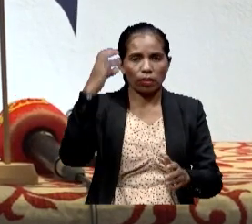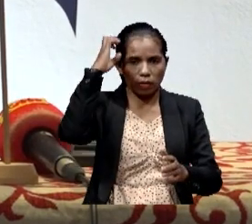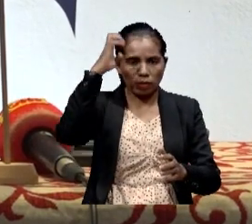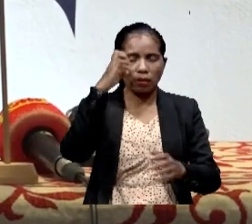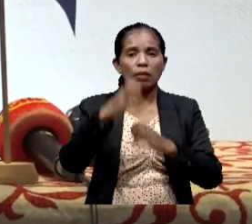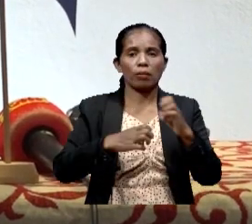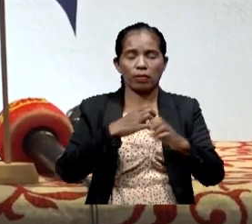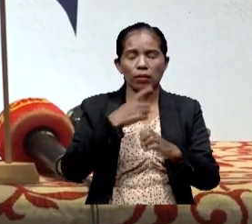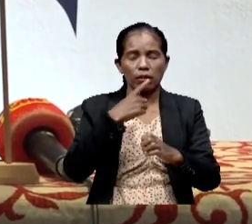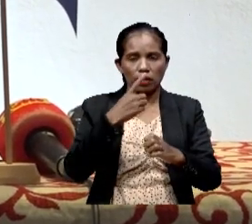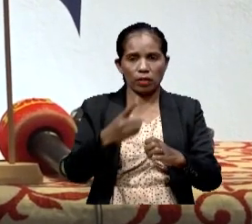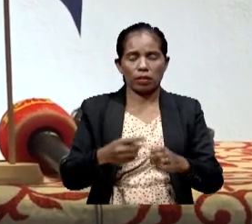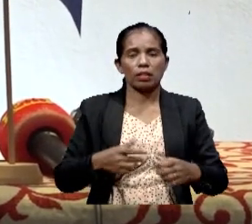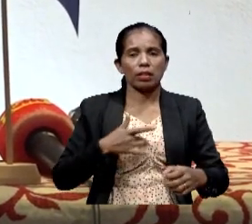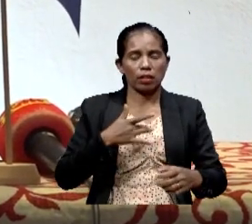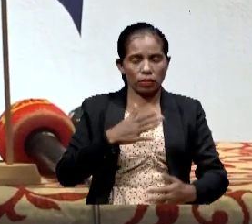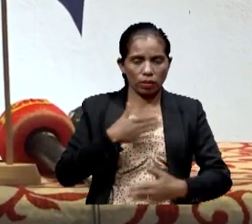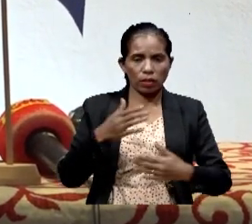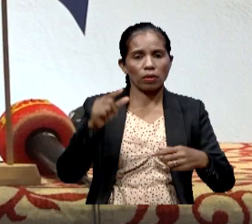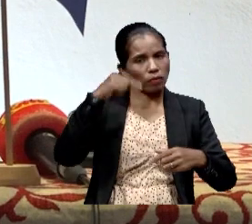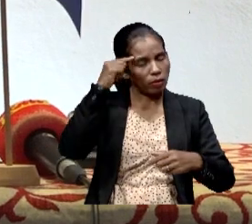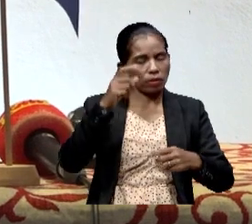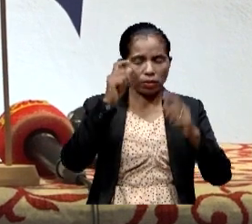nemos aprecia o governo Timor Leste tamba